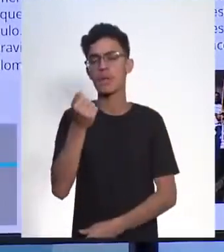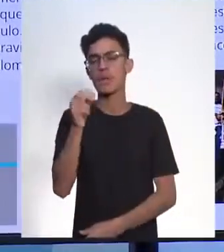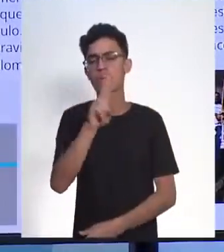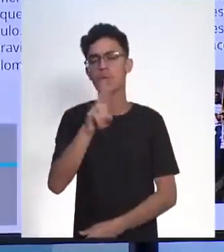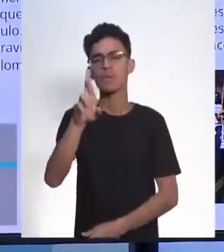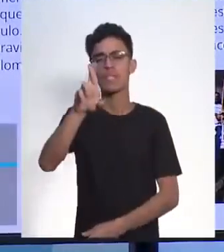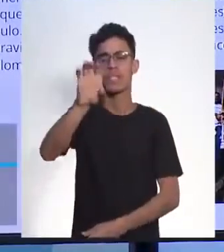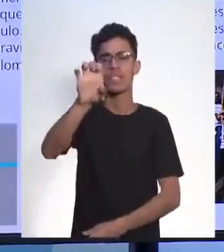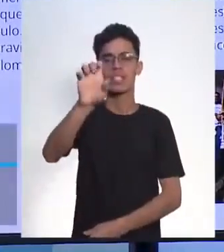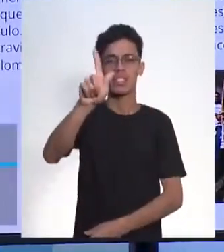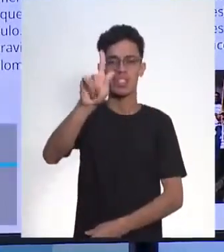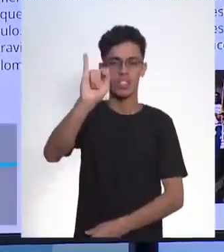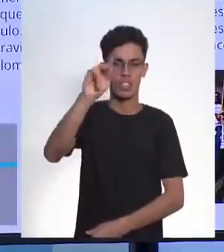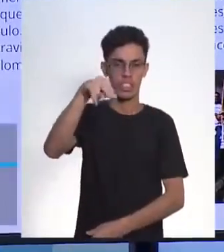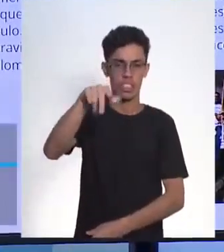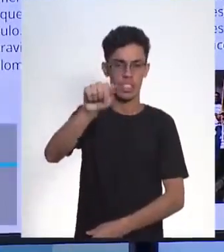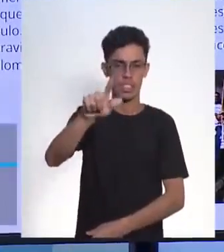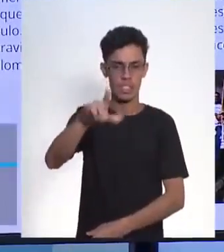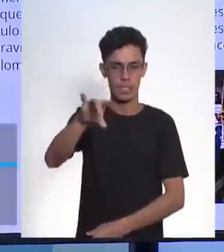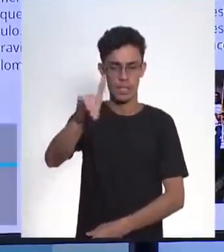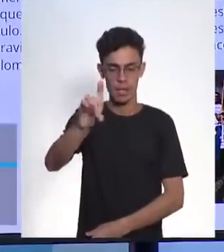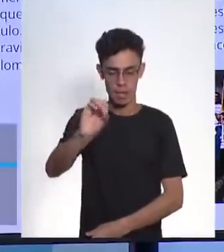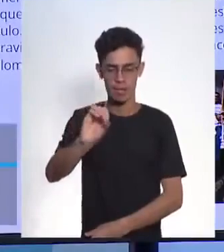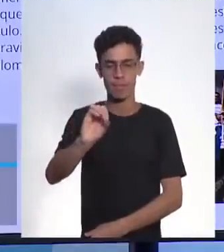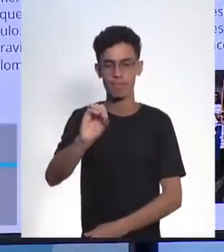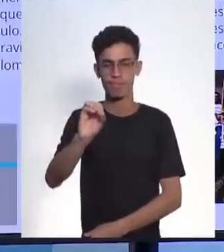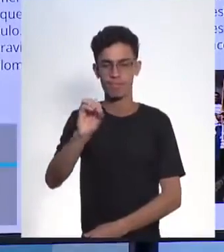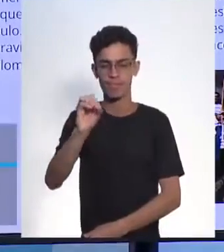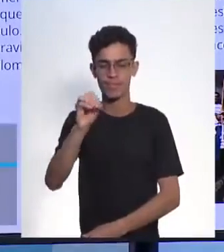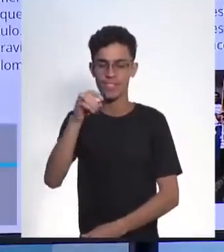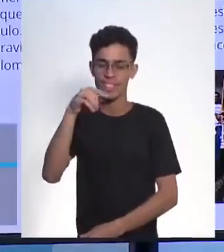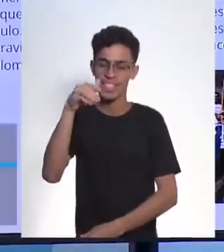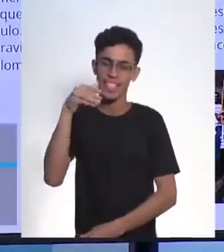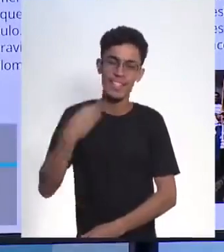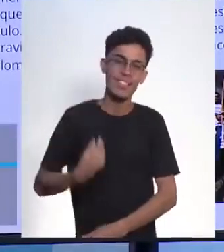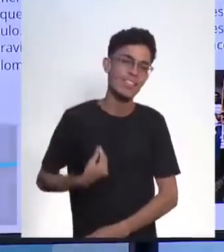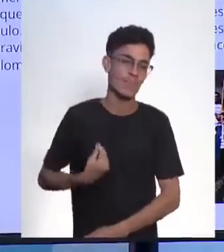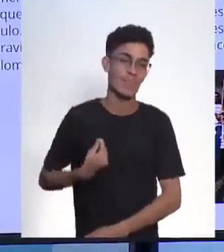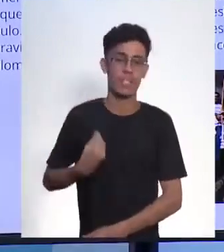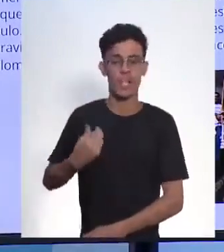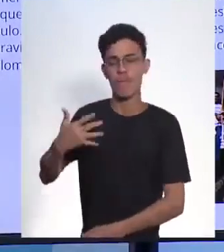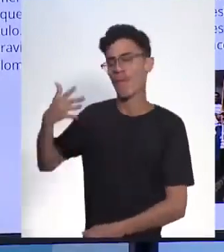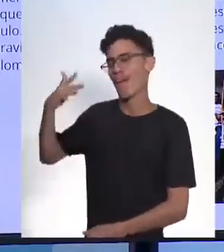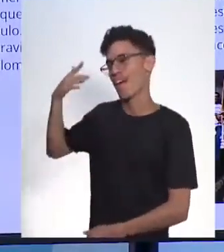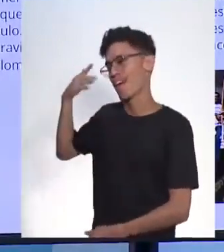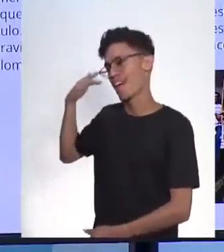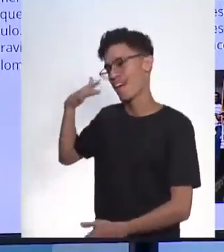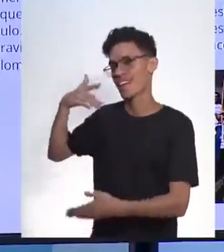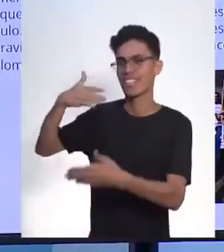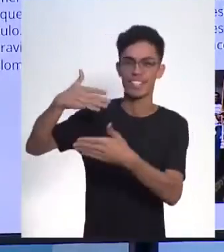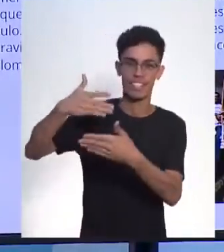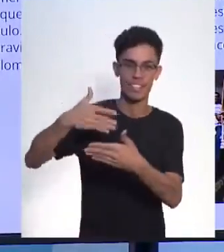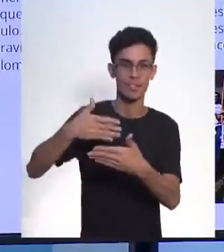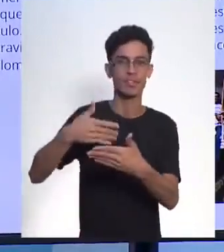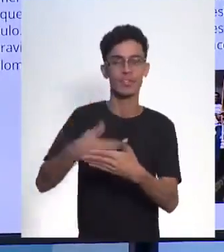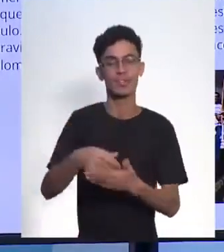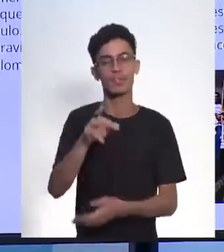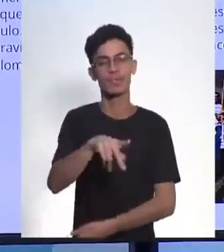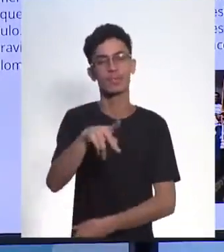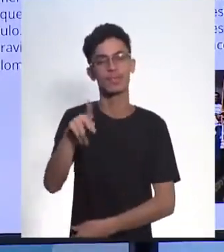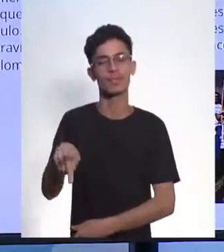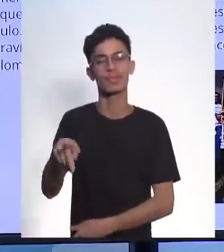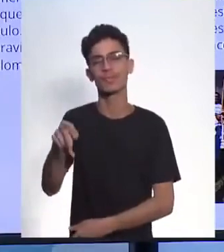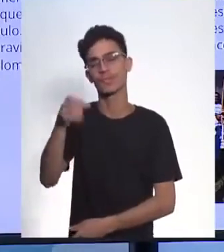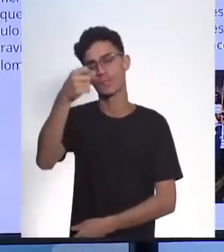agora sobre essa arte tão presente na nossa vida, na nossa infância e no nosso cotidiano. Prof, vai